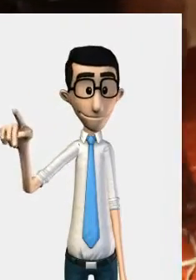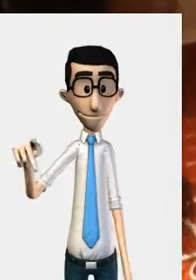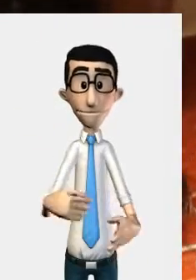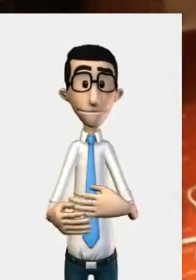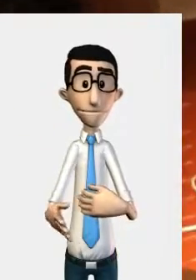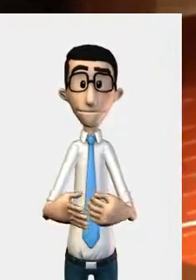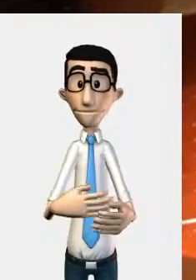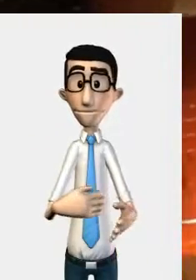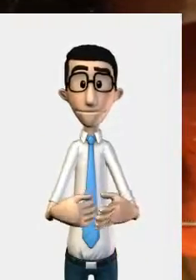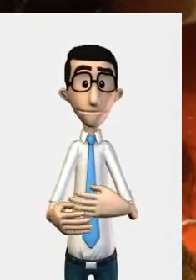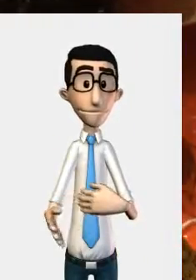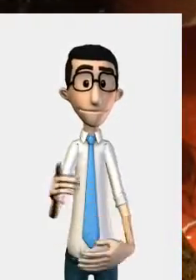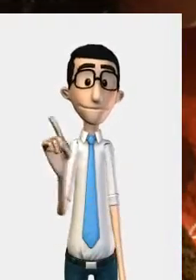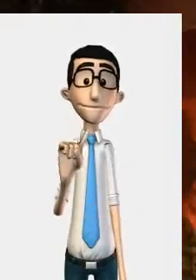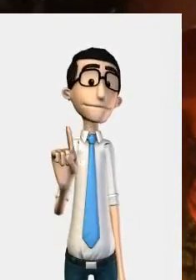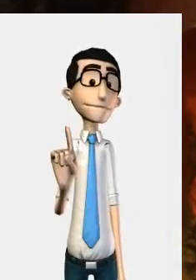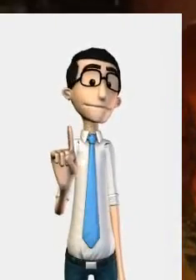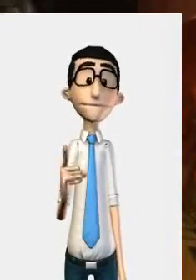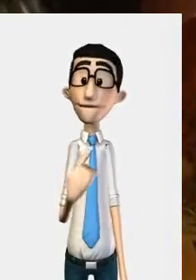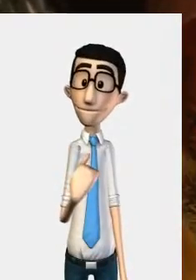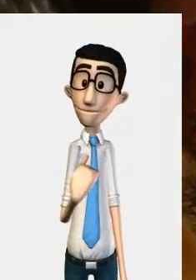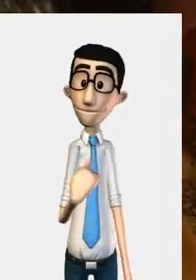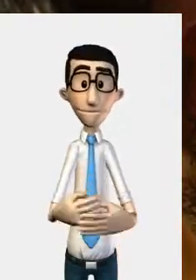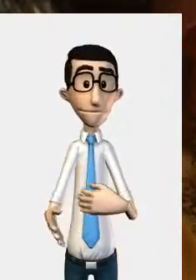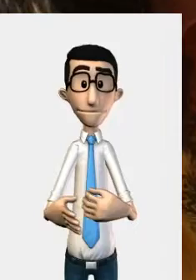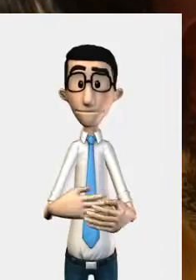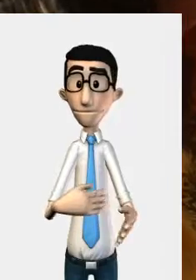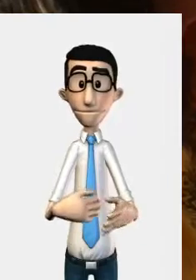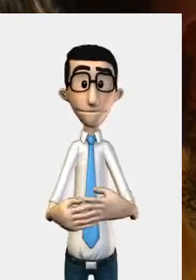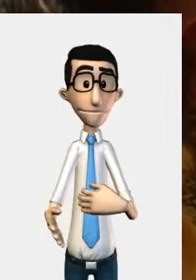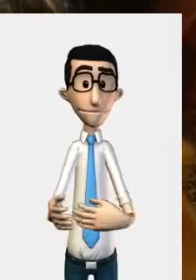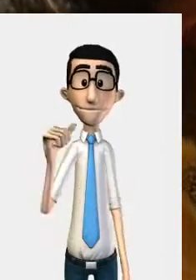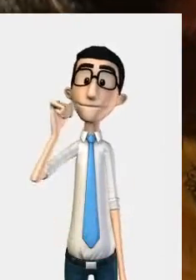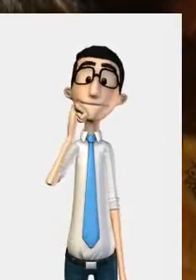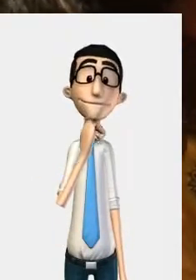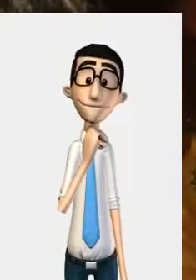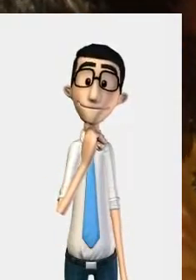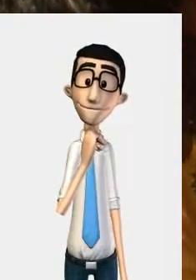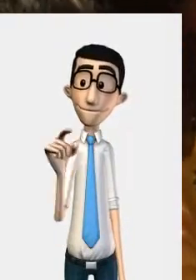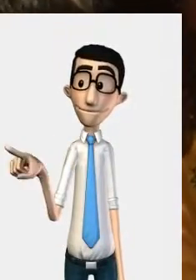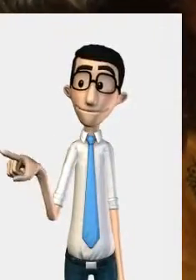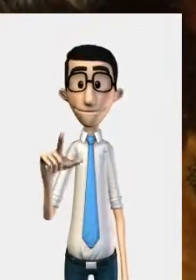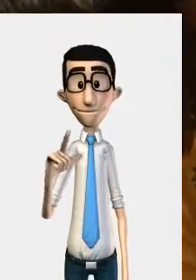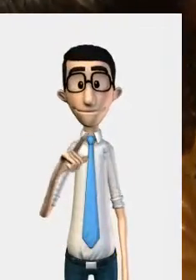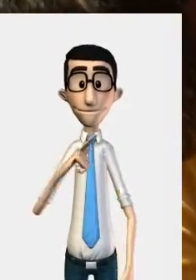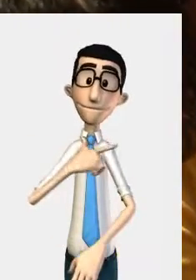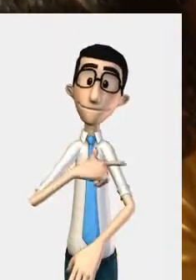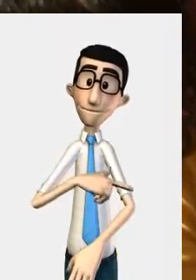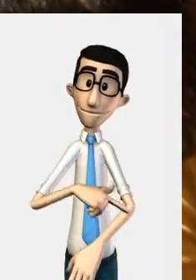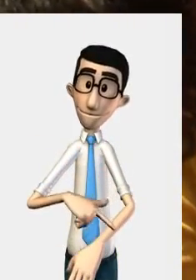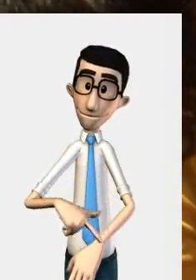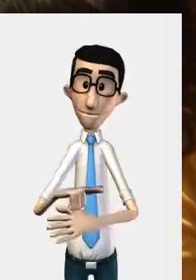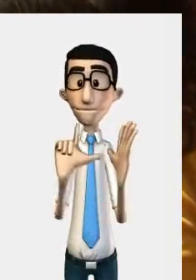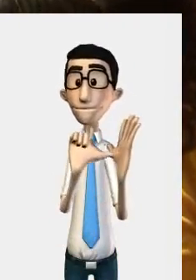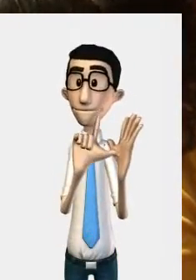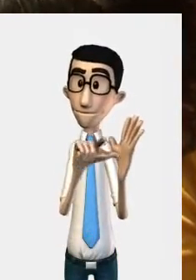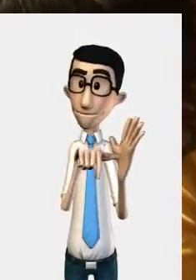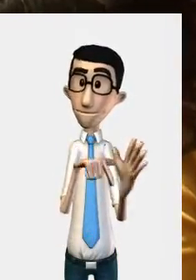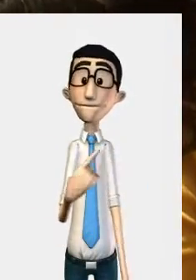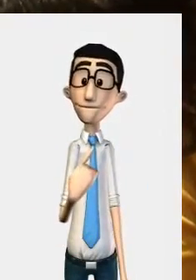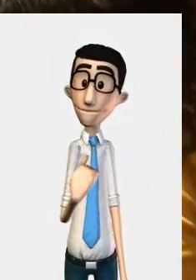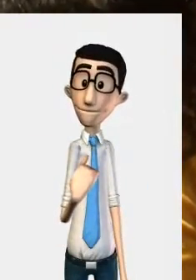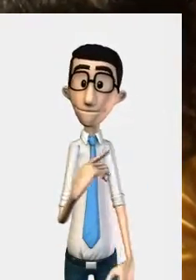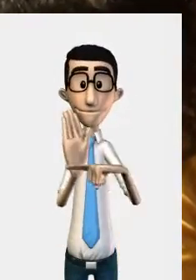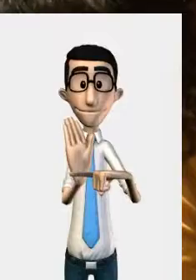tenham um senso crítico. Então também não aceitem todas as verdades como absolutas, como um dia eu também não aceitei. Então é normal, se a pessoa